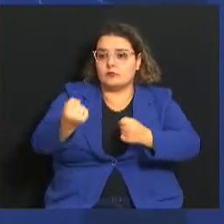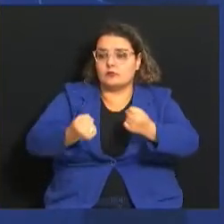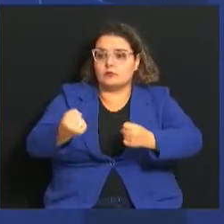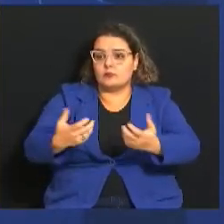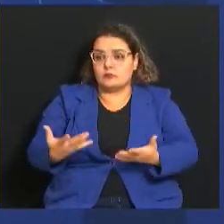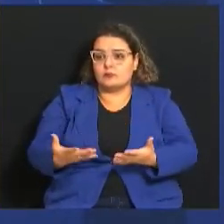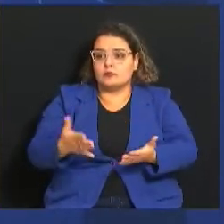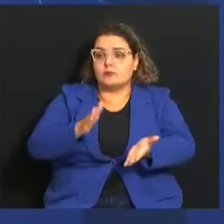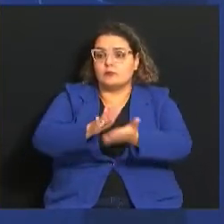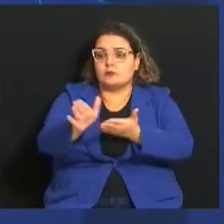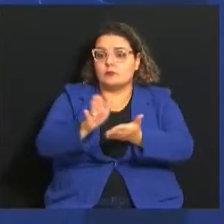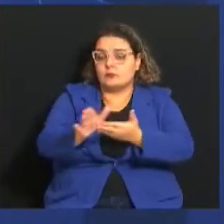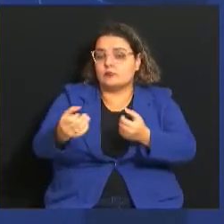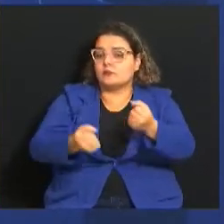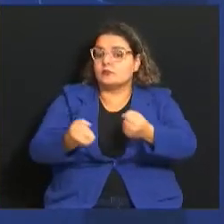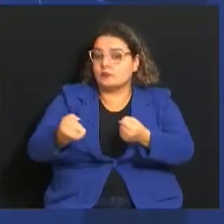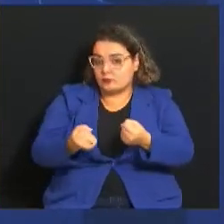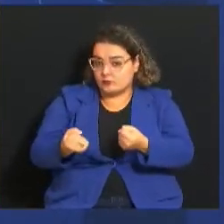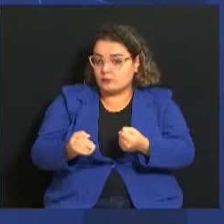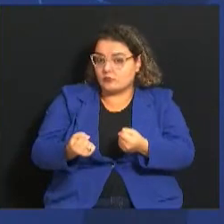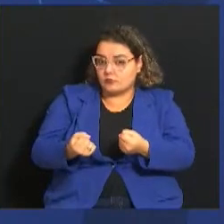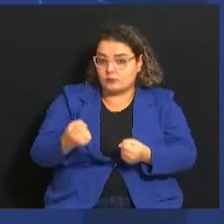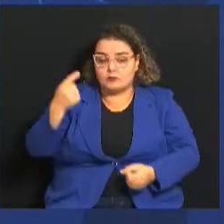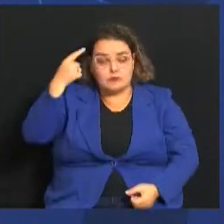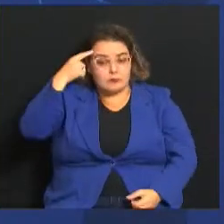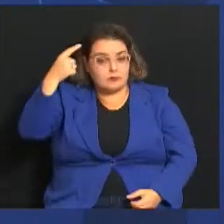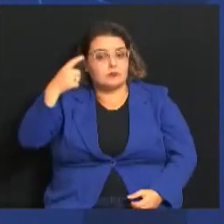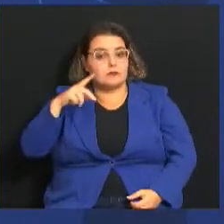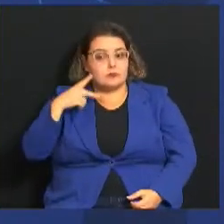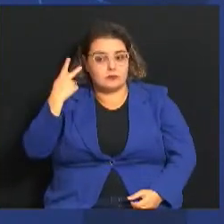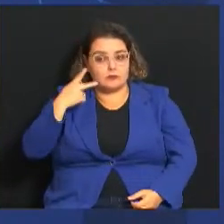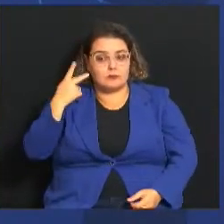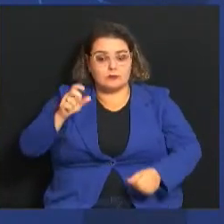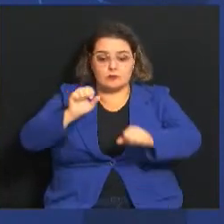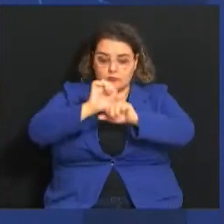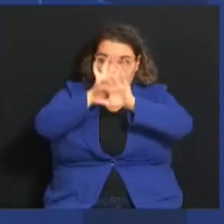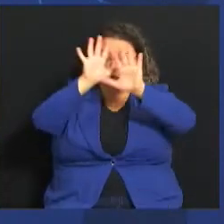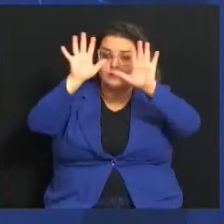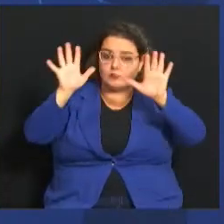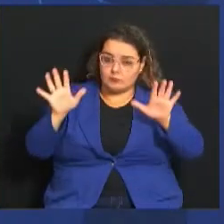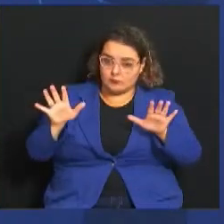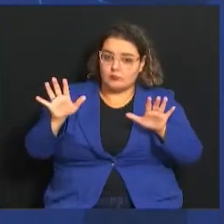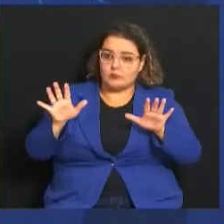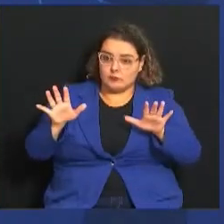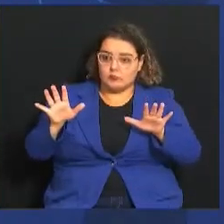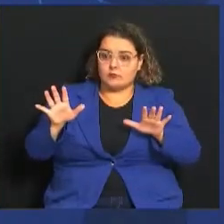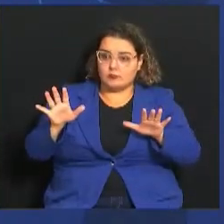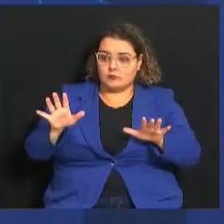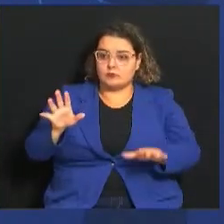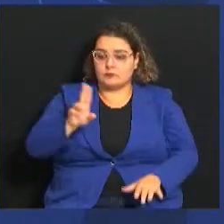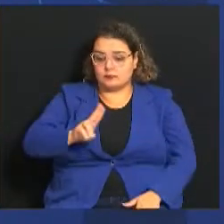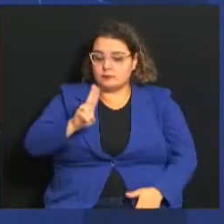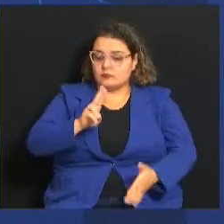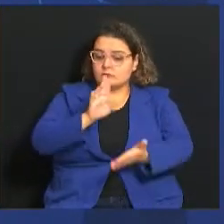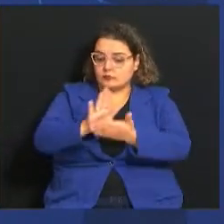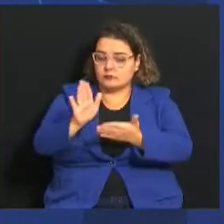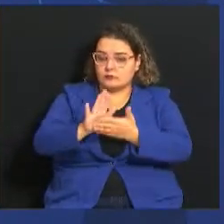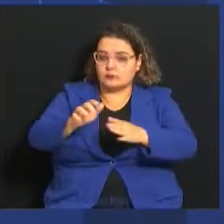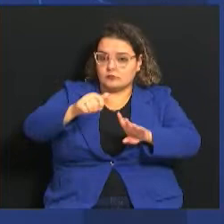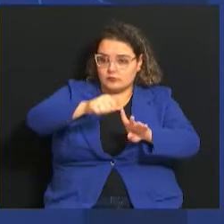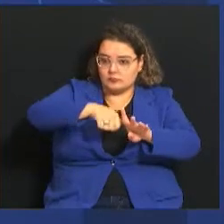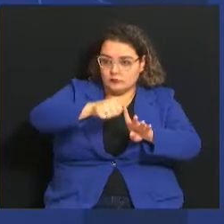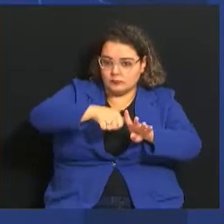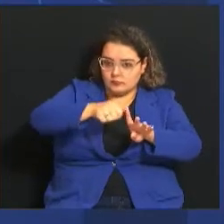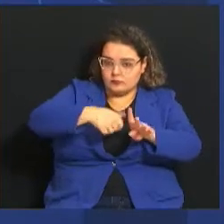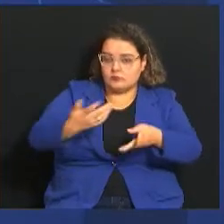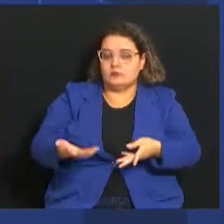com o veículo. A ideia do parlamentar é dar transparência ao uso e gastos mensais de